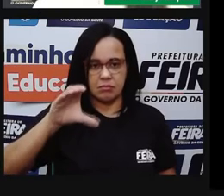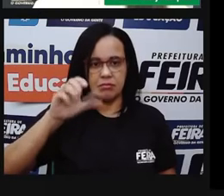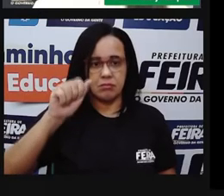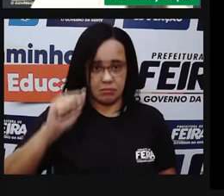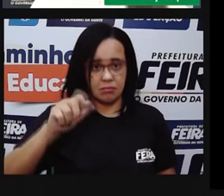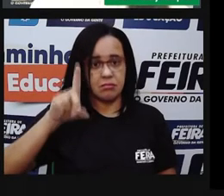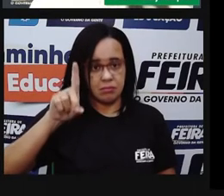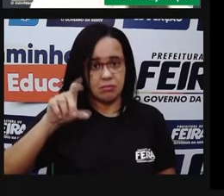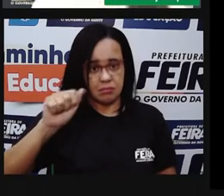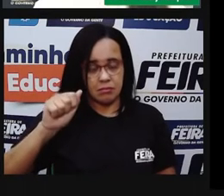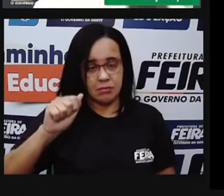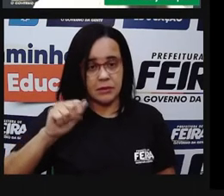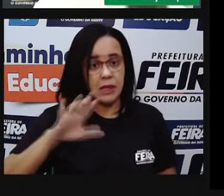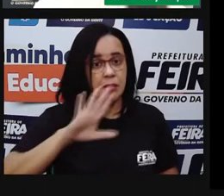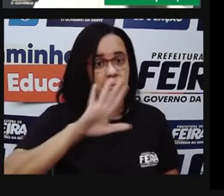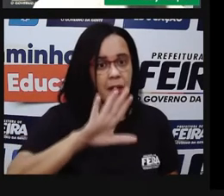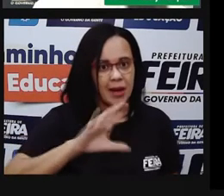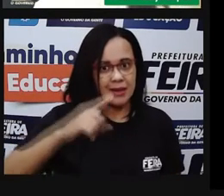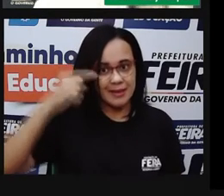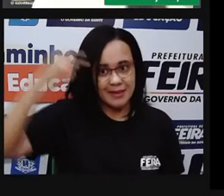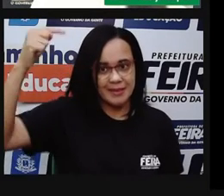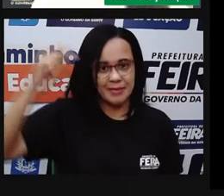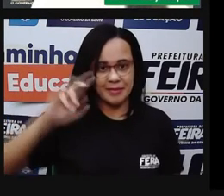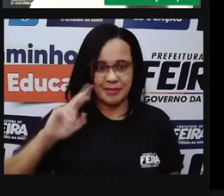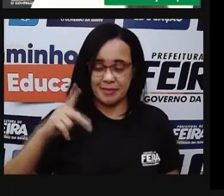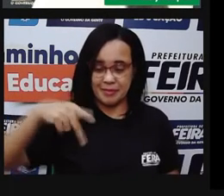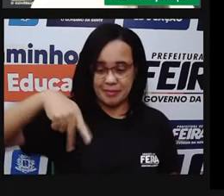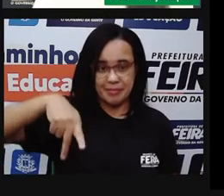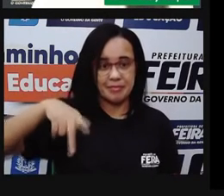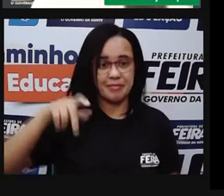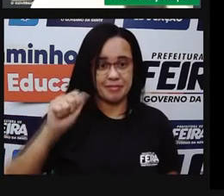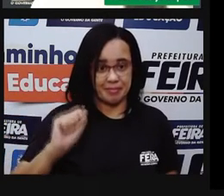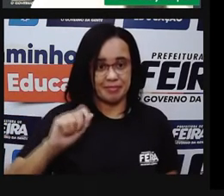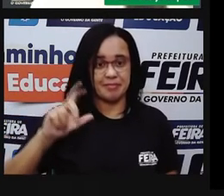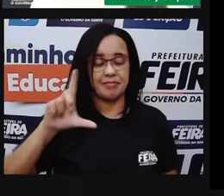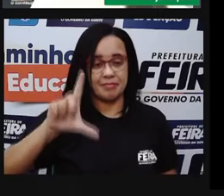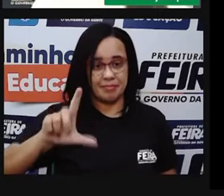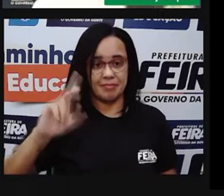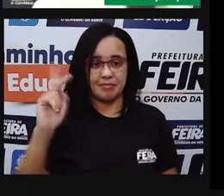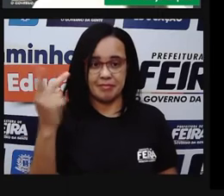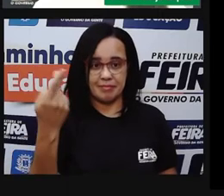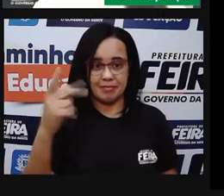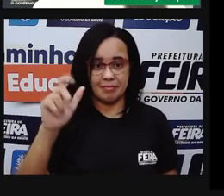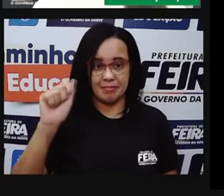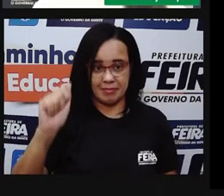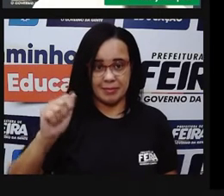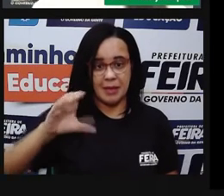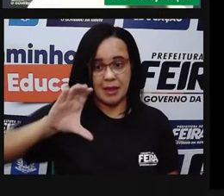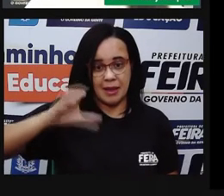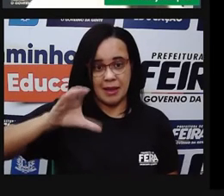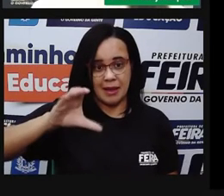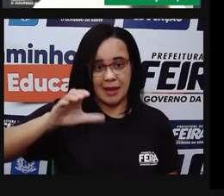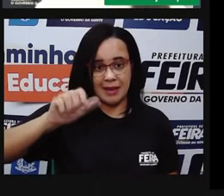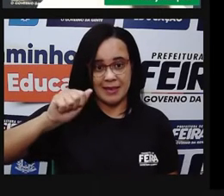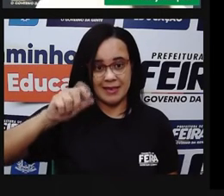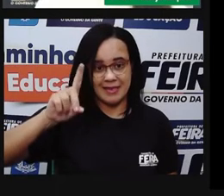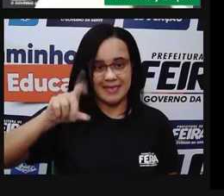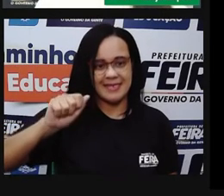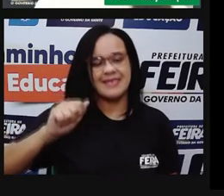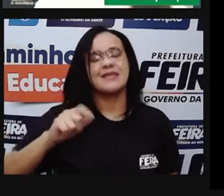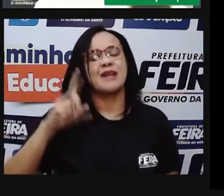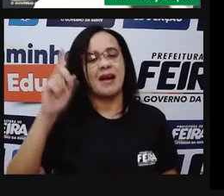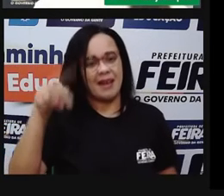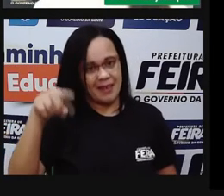pensar e a gente vai observar. Pode bater palmas e pode observar o movimento da boca. Então, quando eu falo assim, ó.